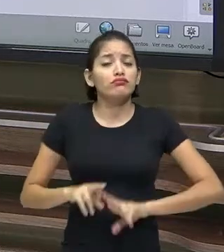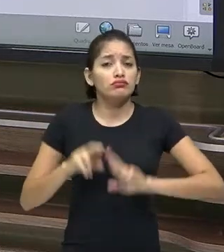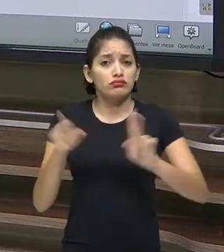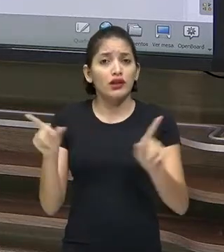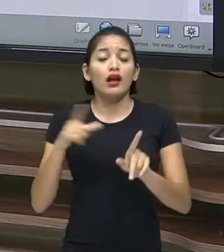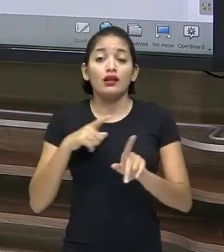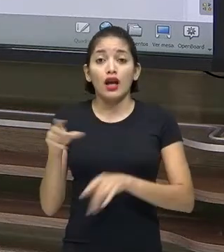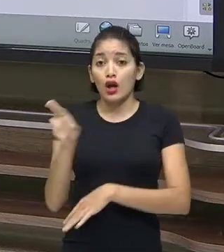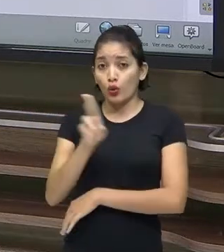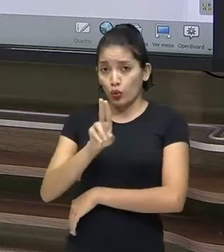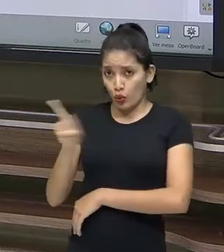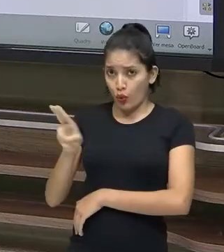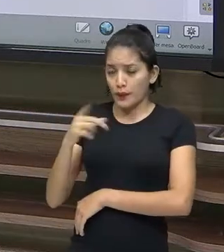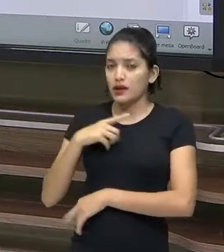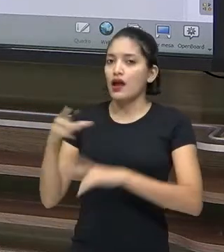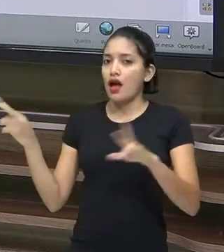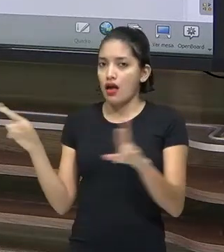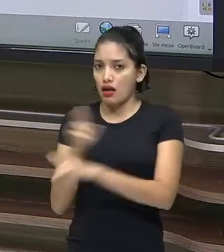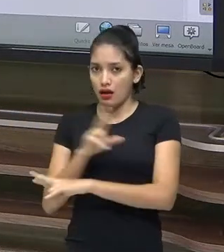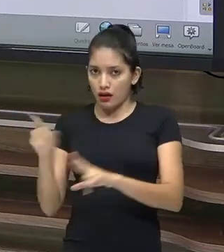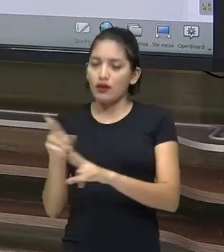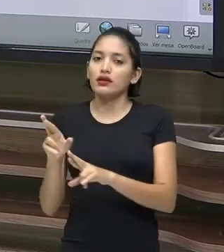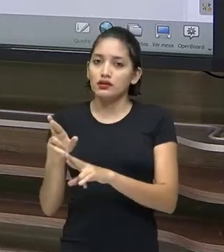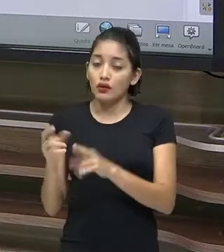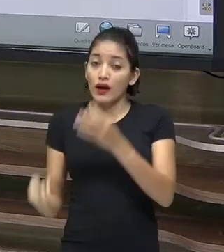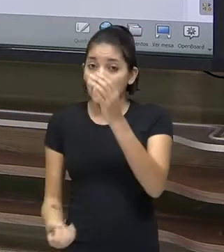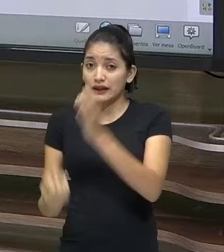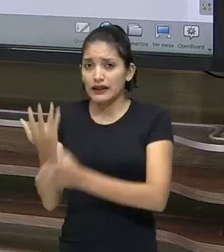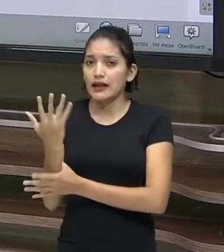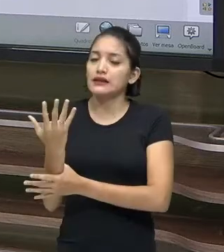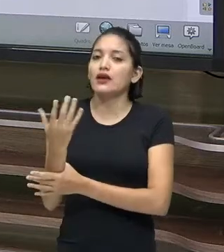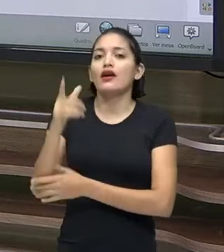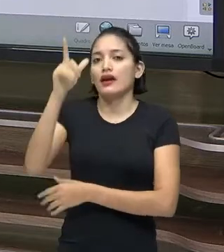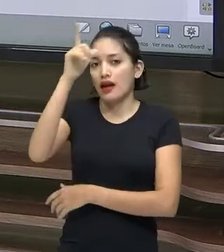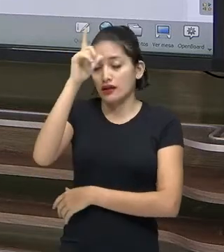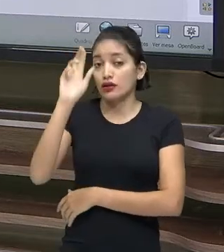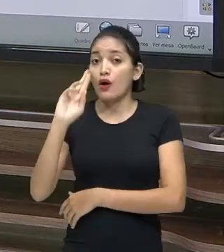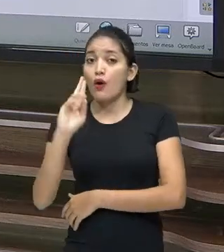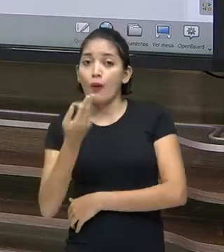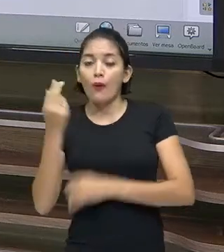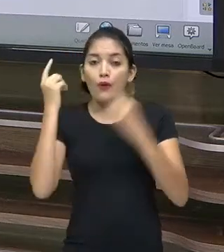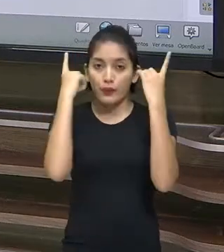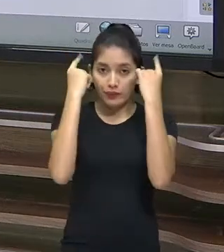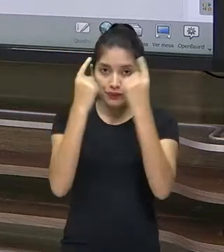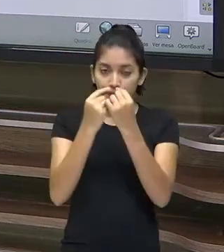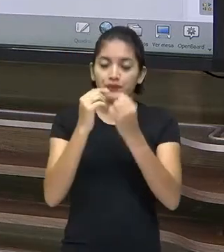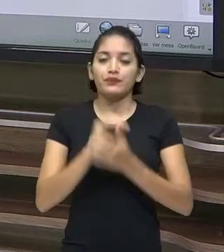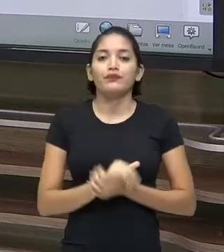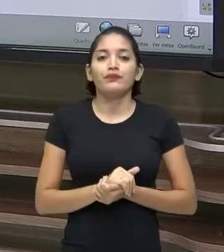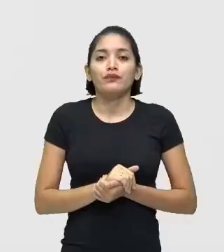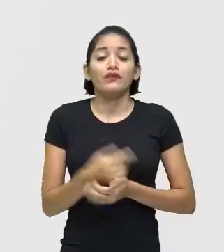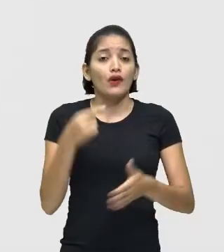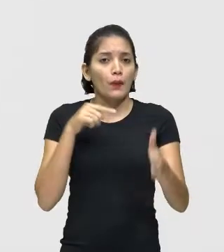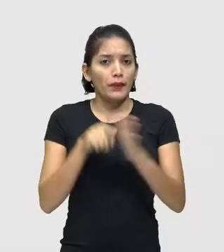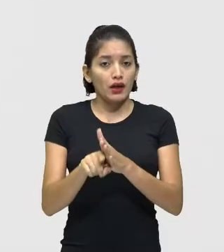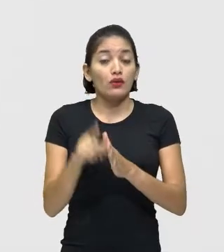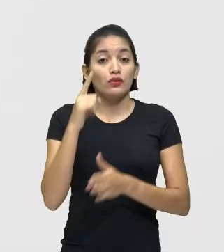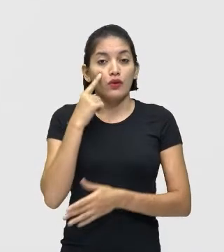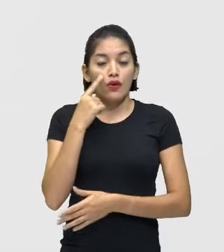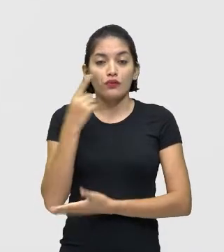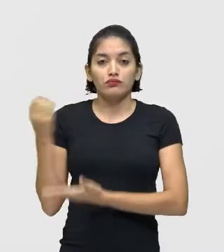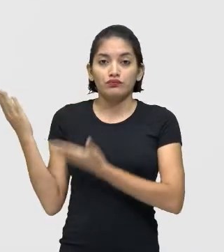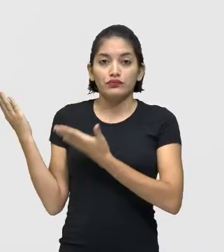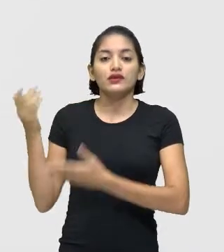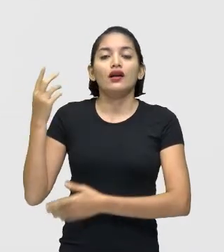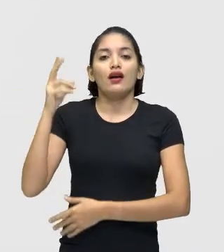existem nomes que estão relacionados com a sua origem, né? Que é latim ou grego. Tá? Então, essa questão, vamos relembrar aí novamente com